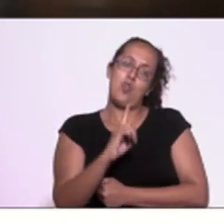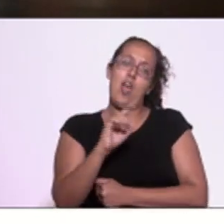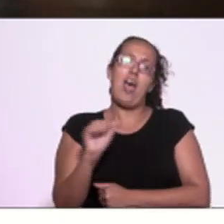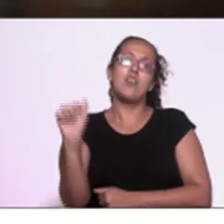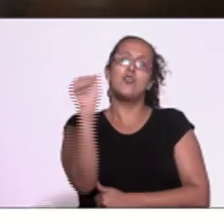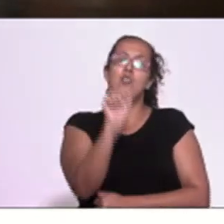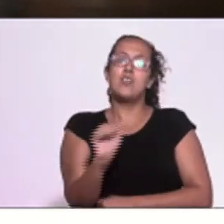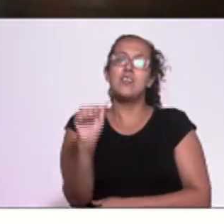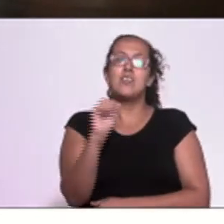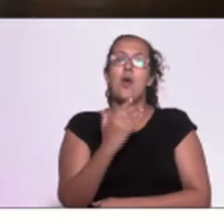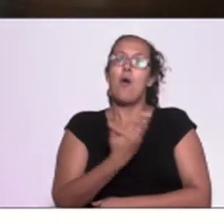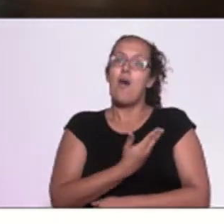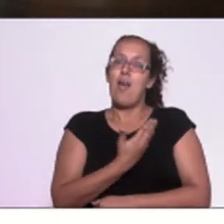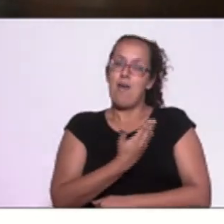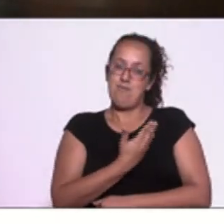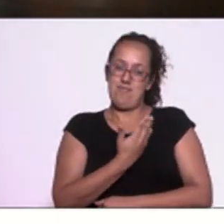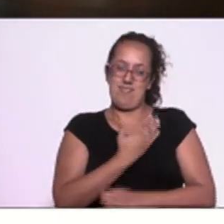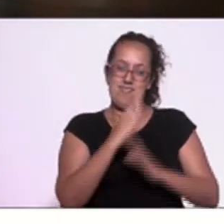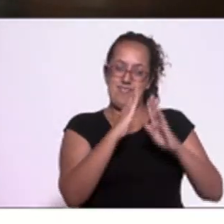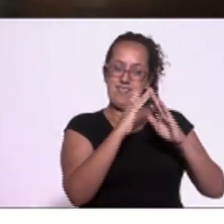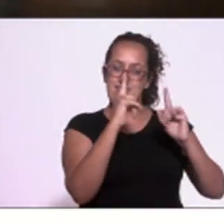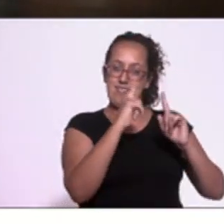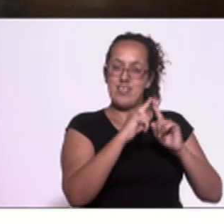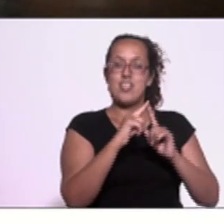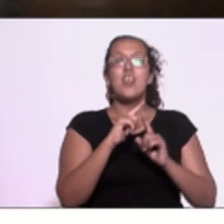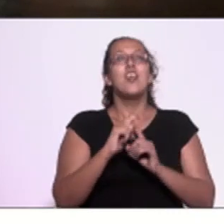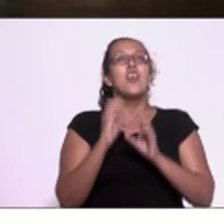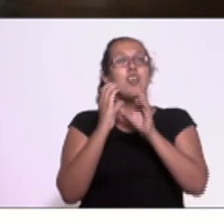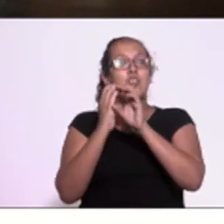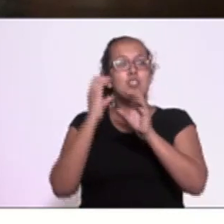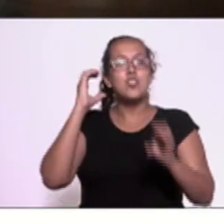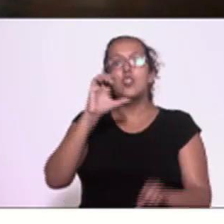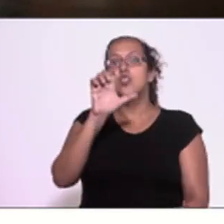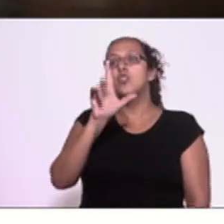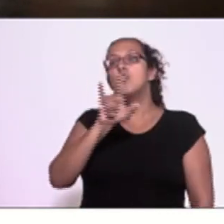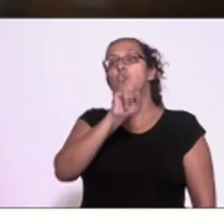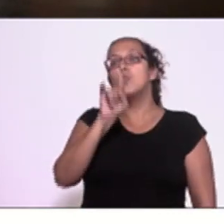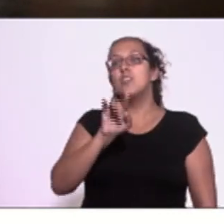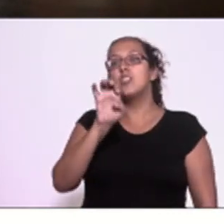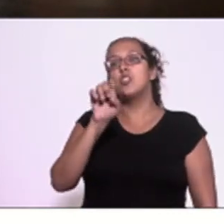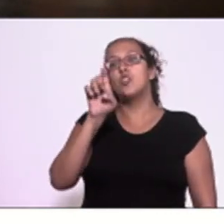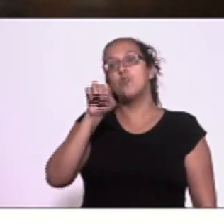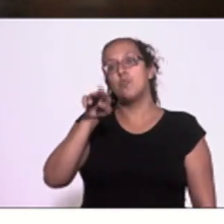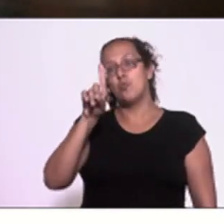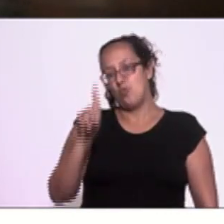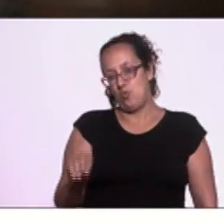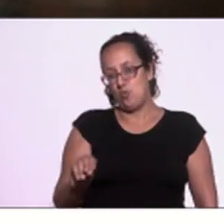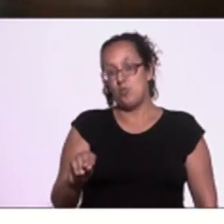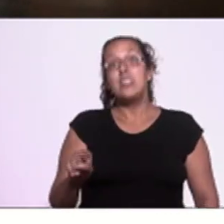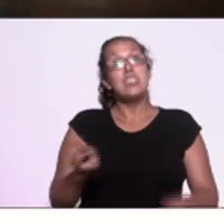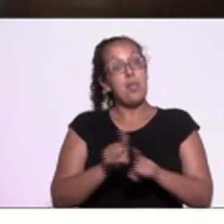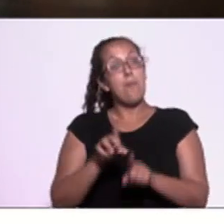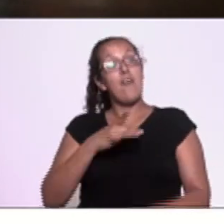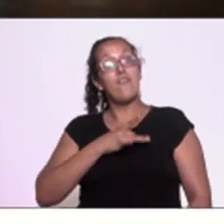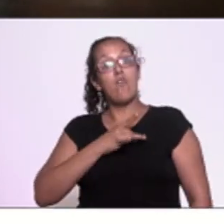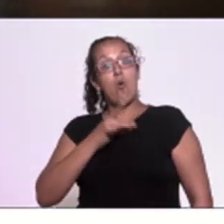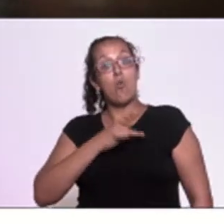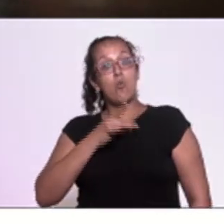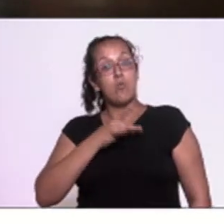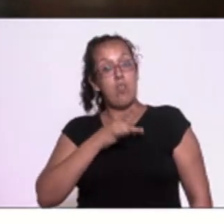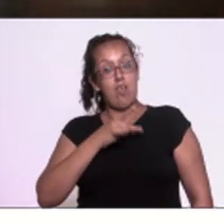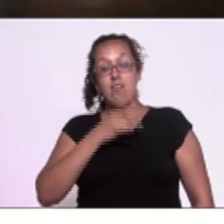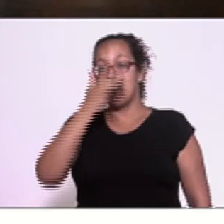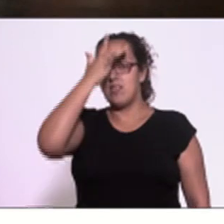dos Amigos do Templo da Humanidade, engenheiro Luiz Edmundo Horta Barbosa, e aos voluntários do templo, que